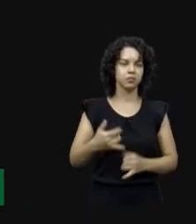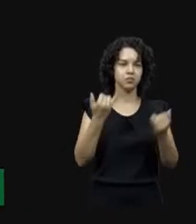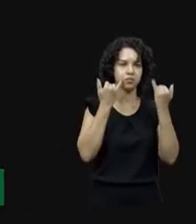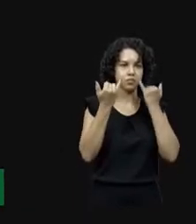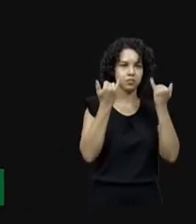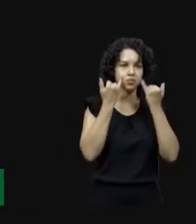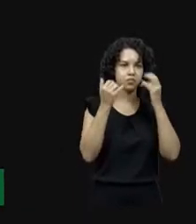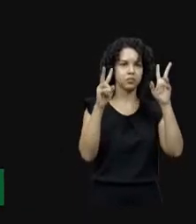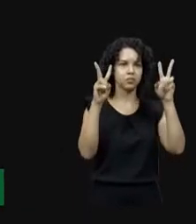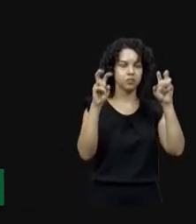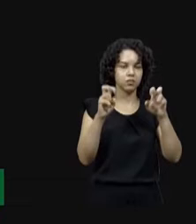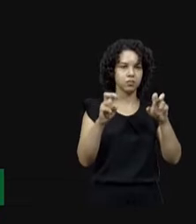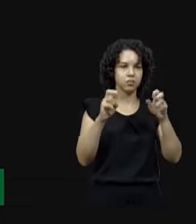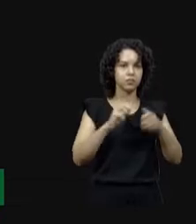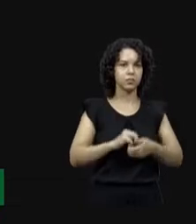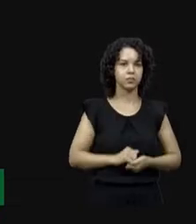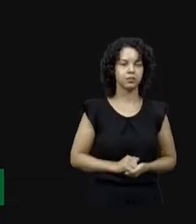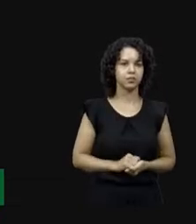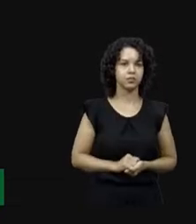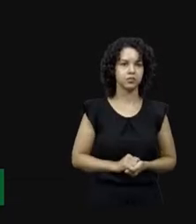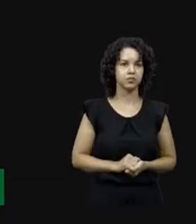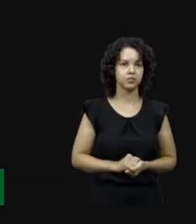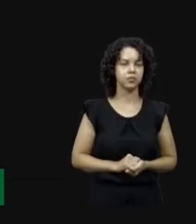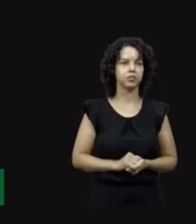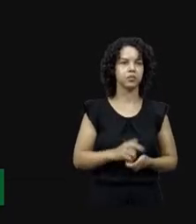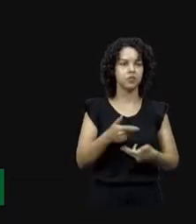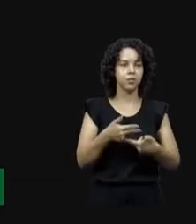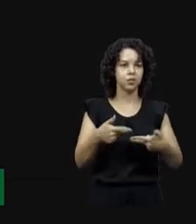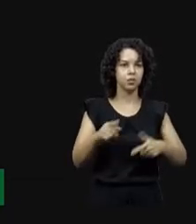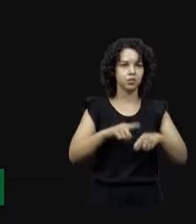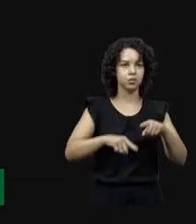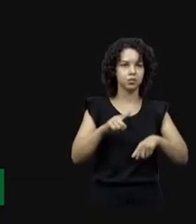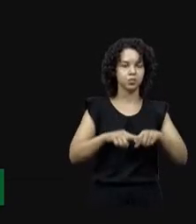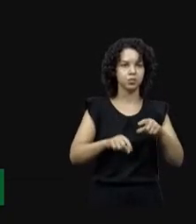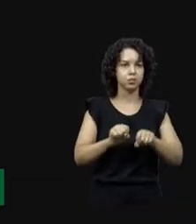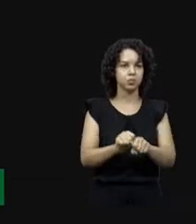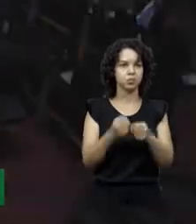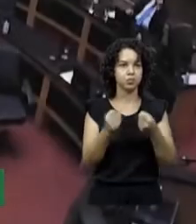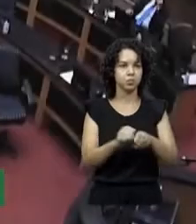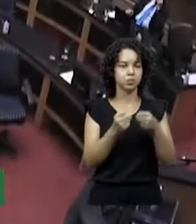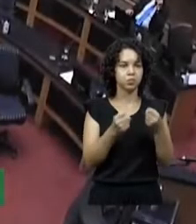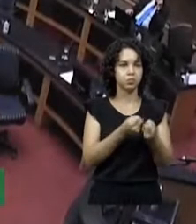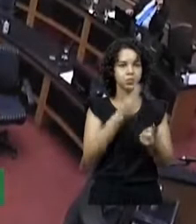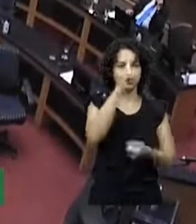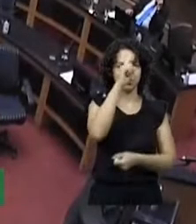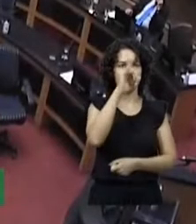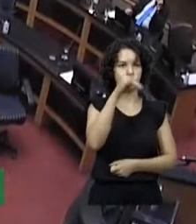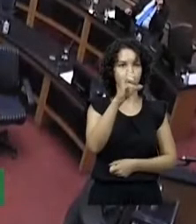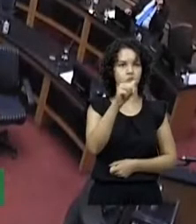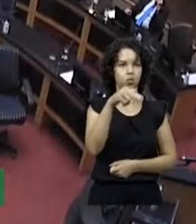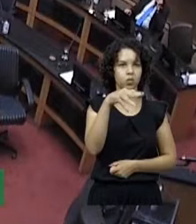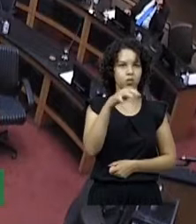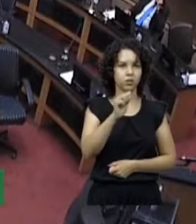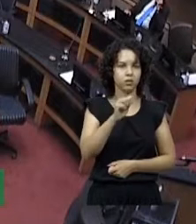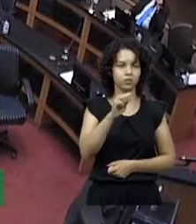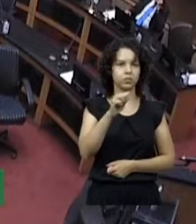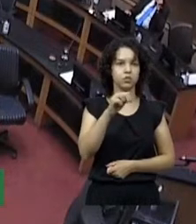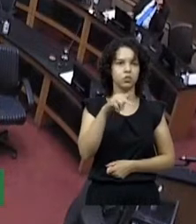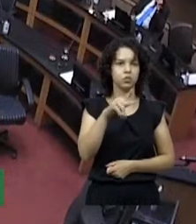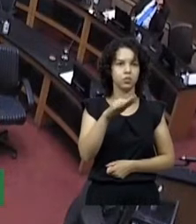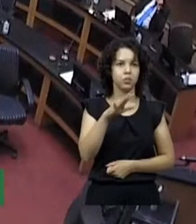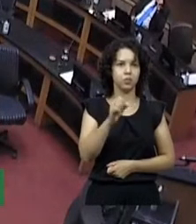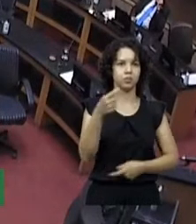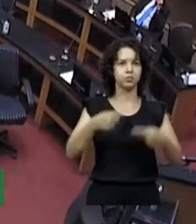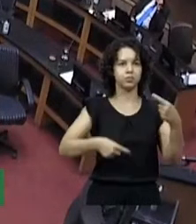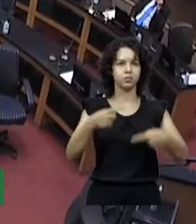dos equipamentos danificados do Hospital Joana de Guzmão. Em discussão. Não havendo quem